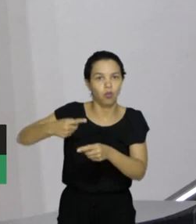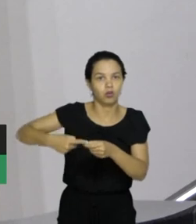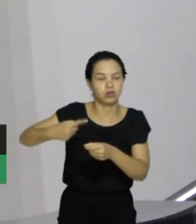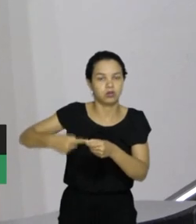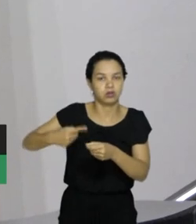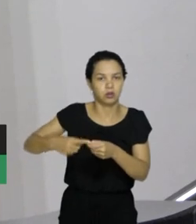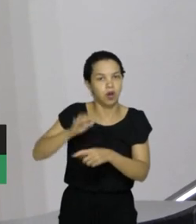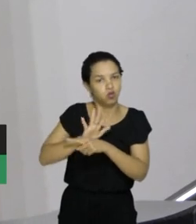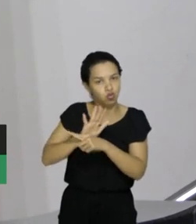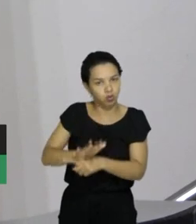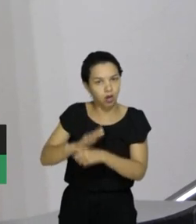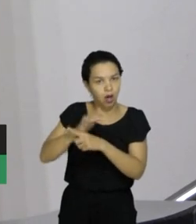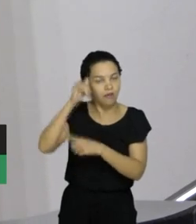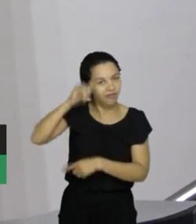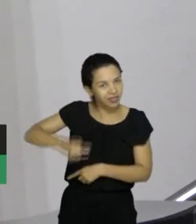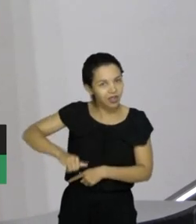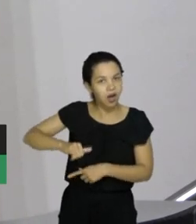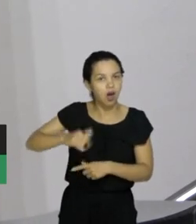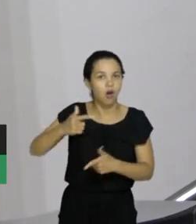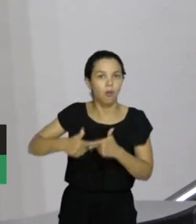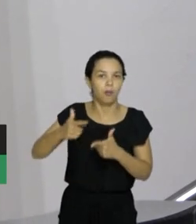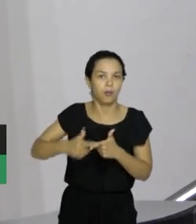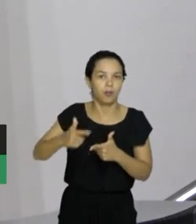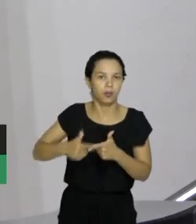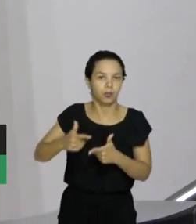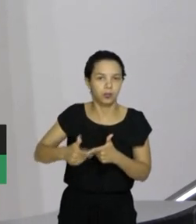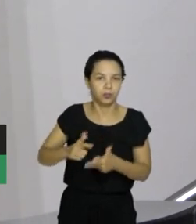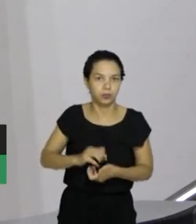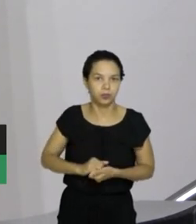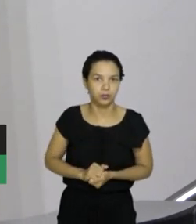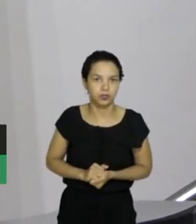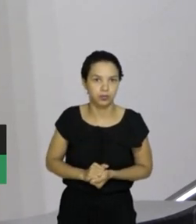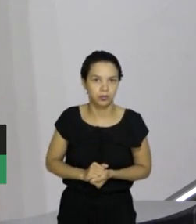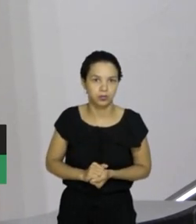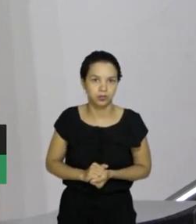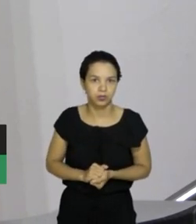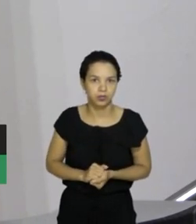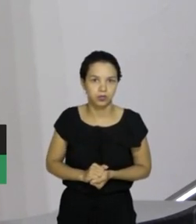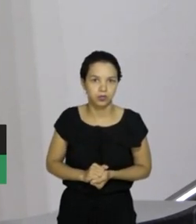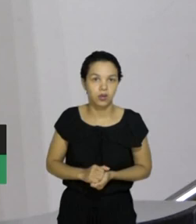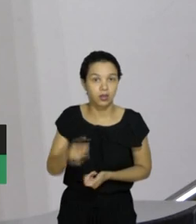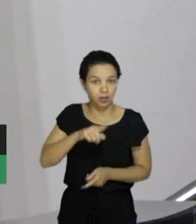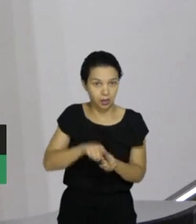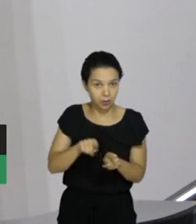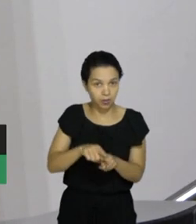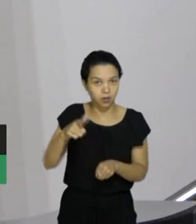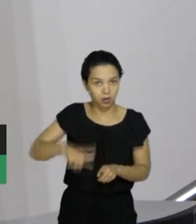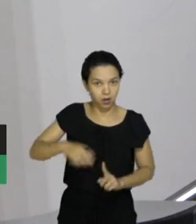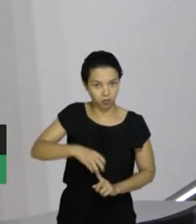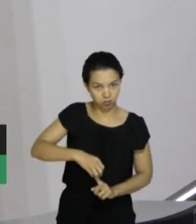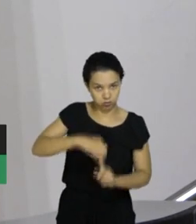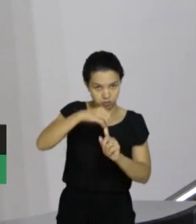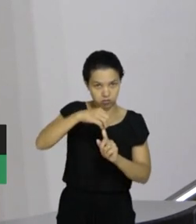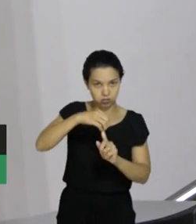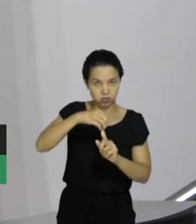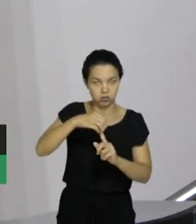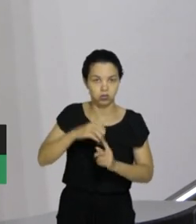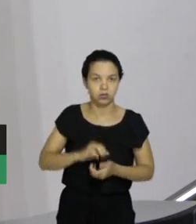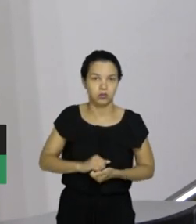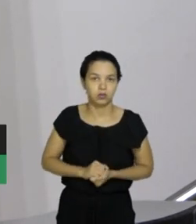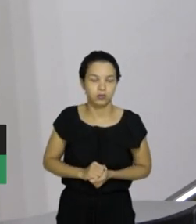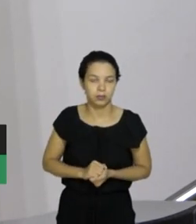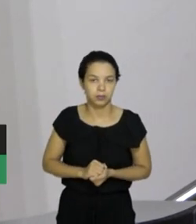esse problema bem a propósito sobre isso eu quero destacar uma ação do Observatório da violência